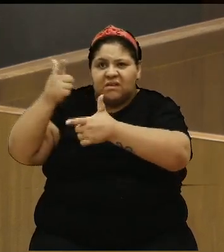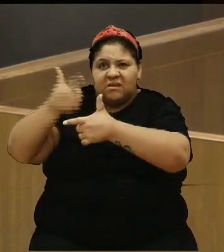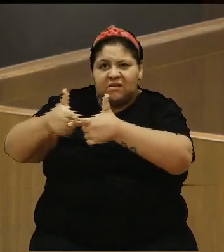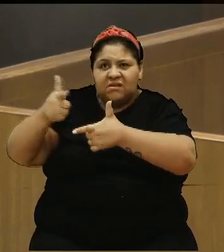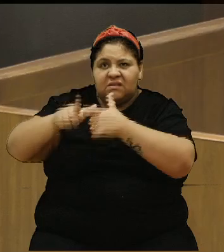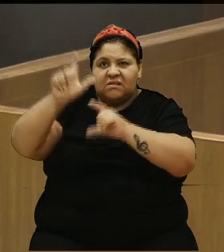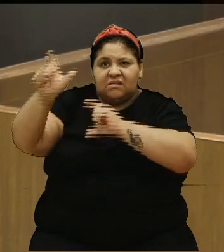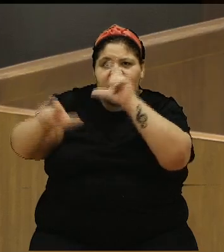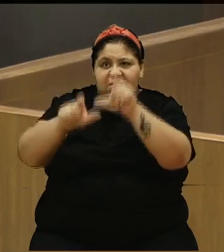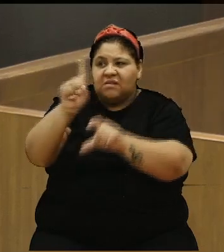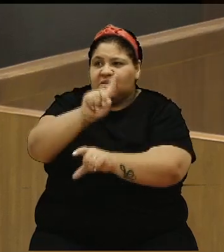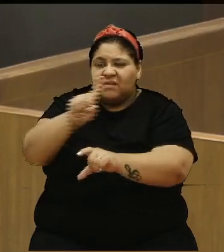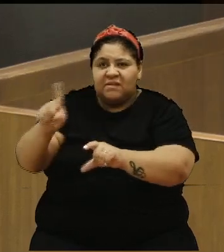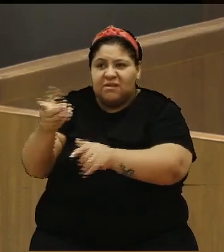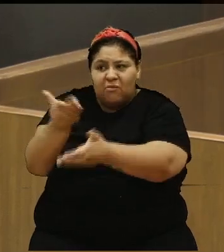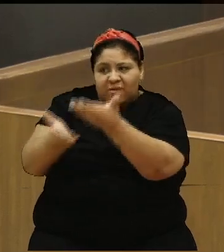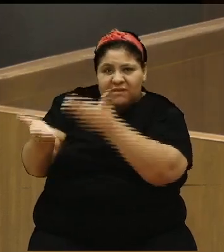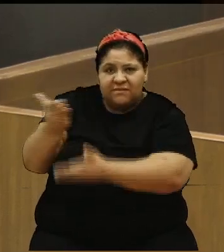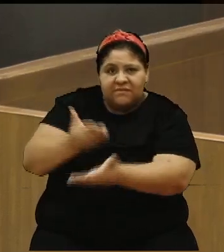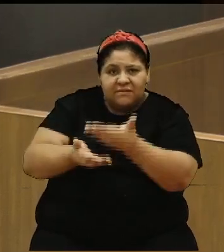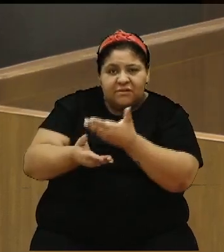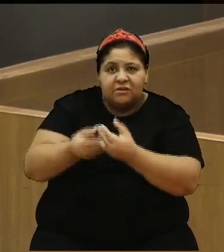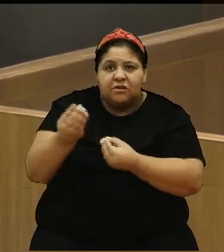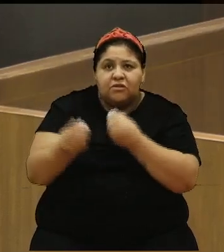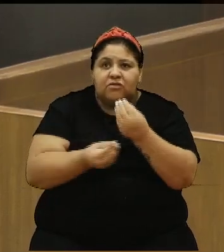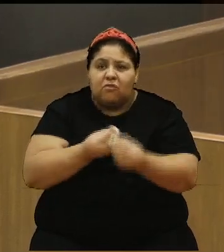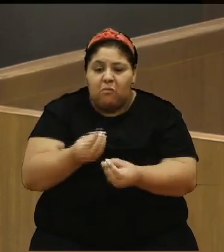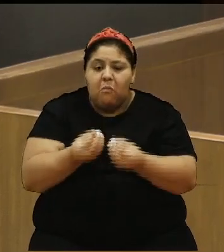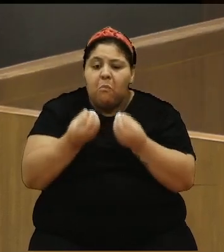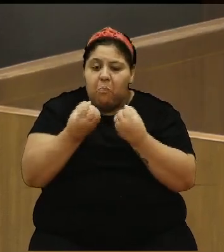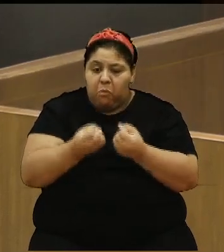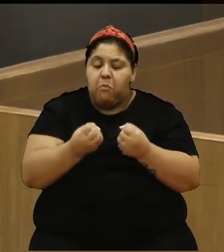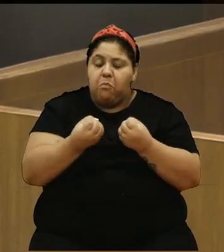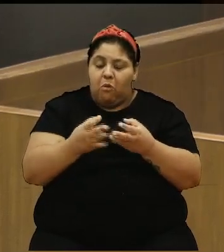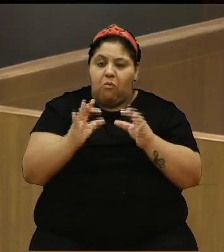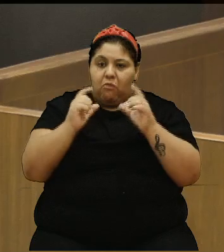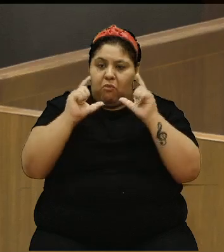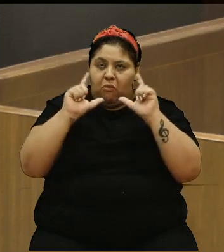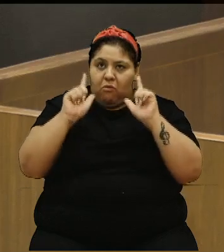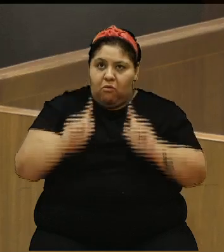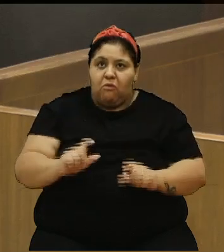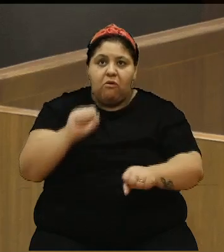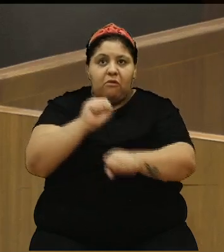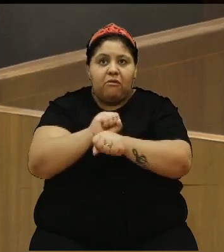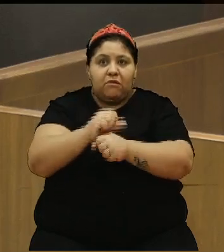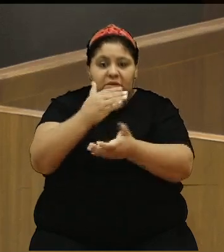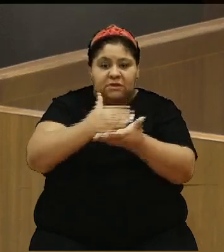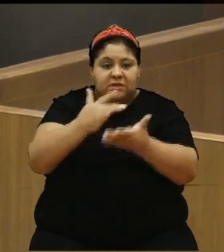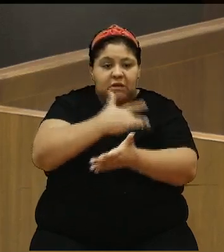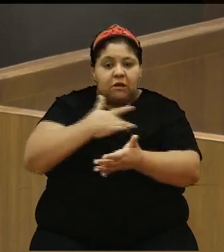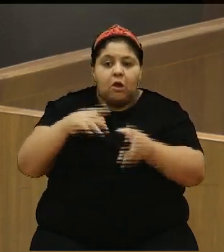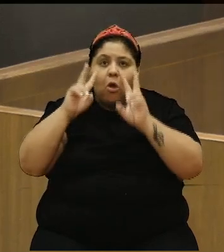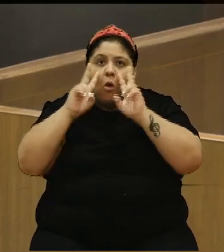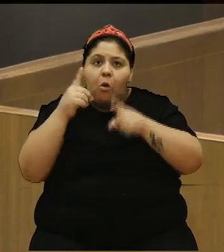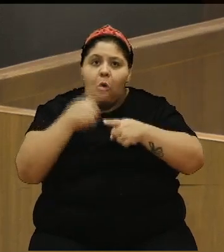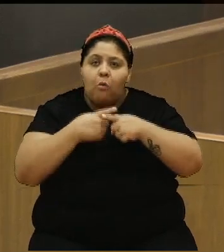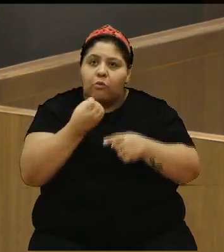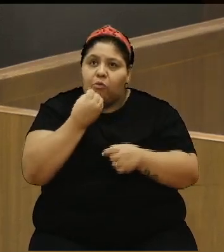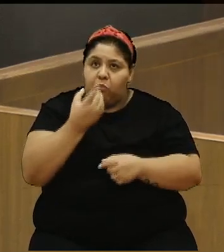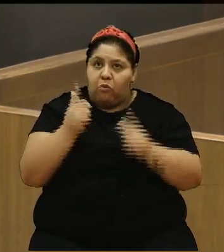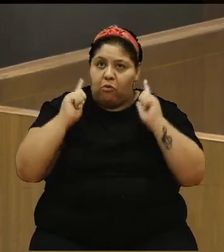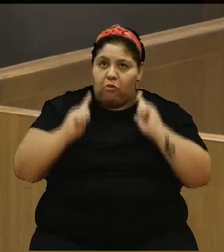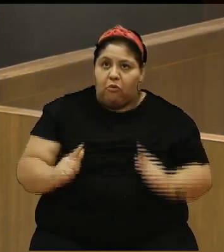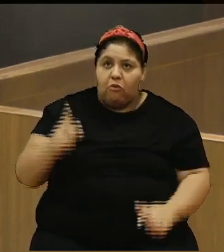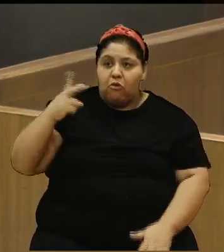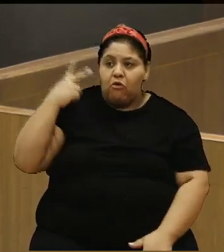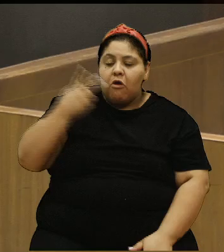as pessoas que não estão indo na consulta? E aí, como um bom gestor, espero que o nosso secretário de saúde olhe para isso. Porque um bom gestor de uma